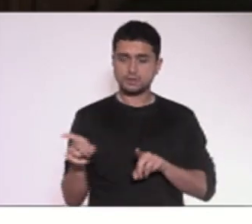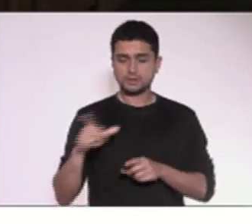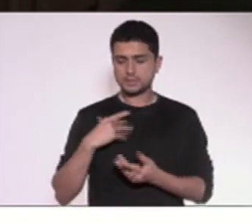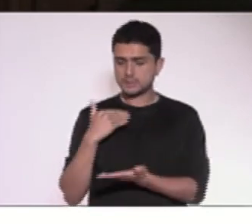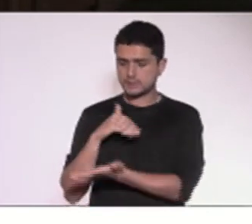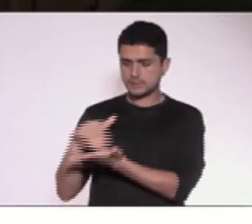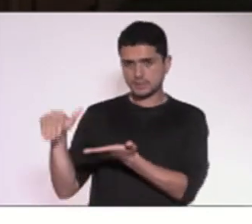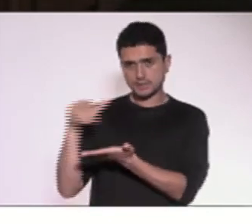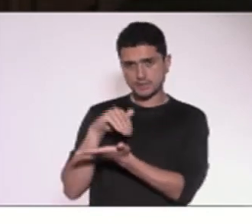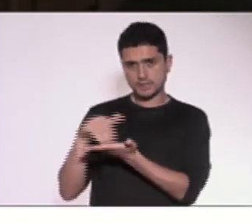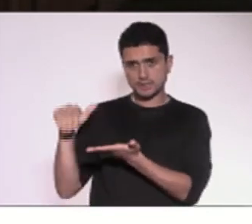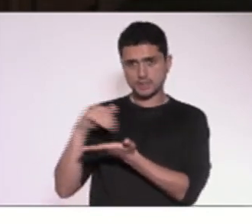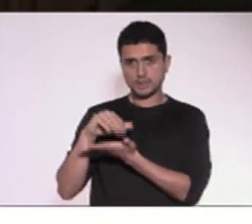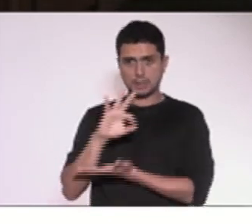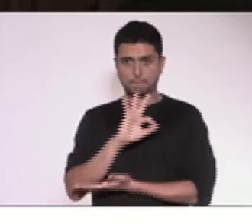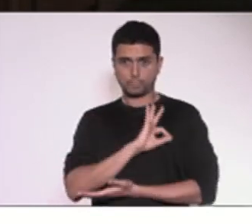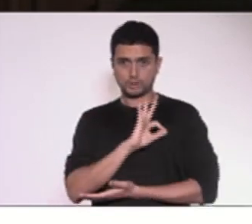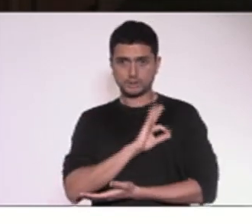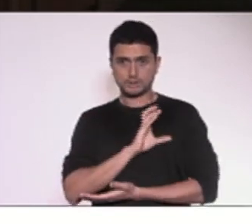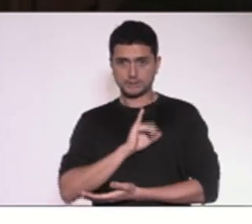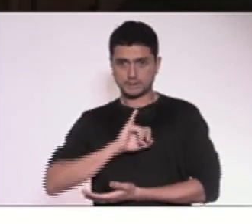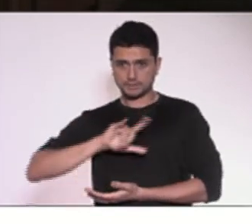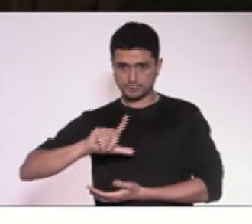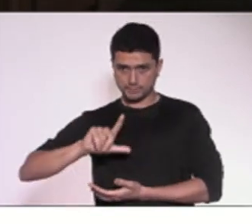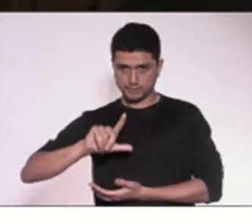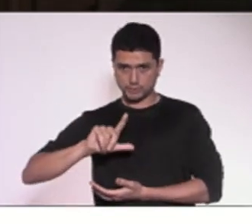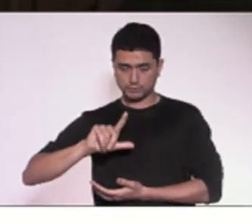Secretaria de Polícia Civil